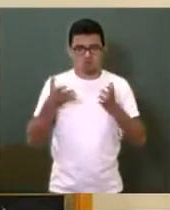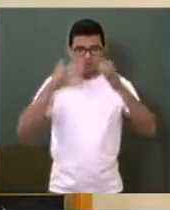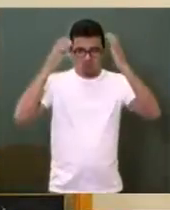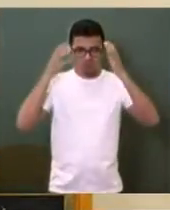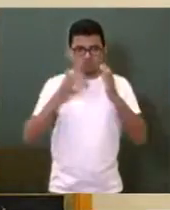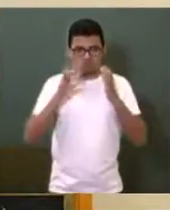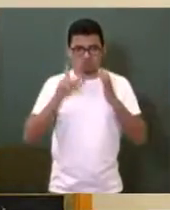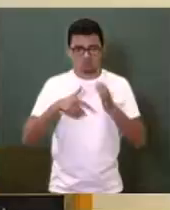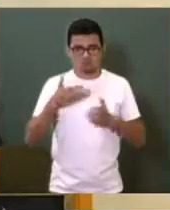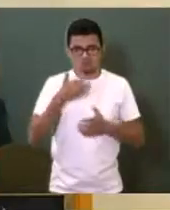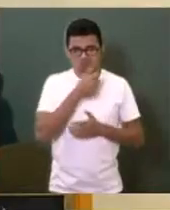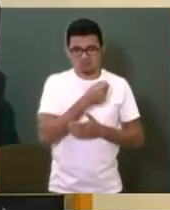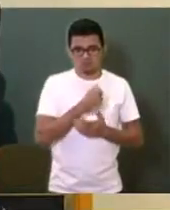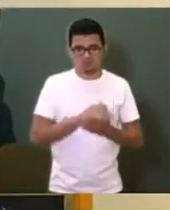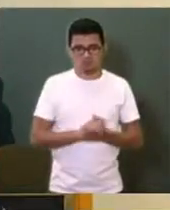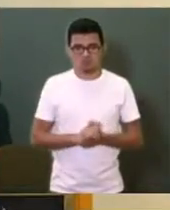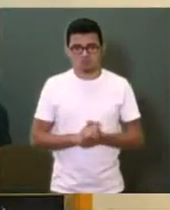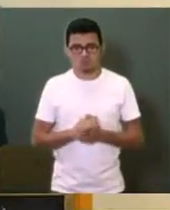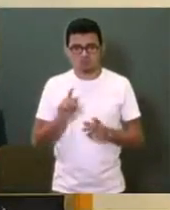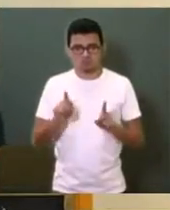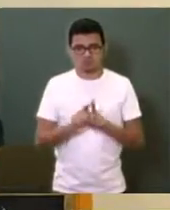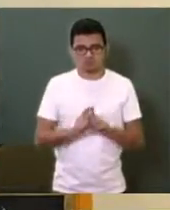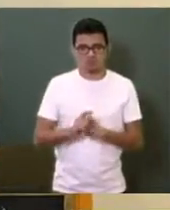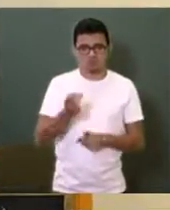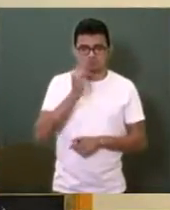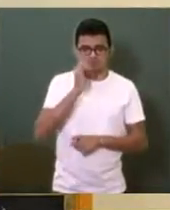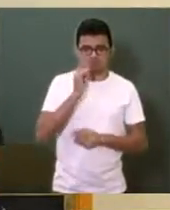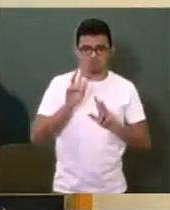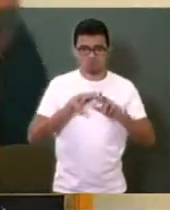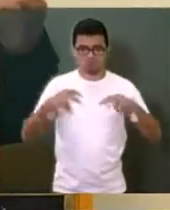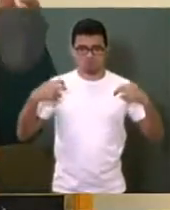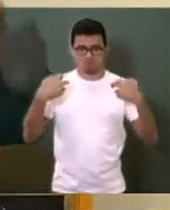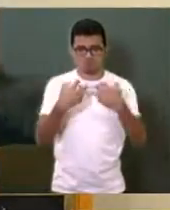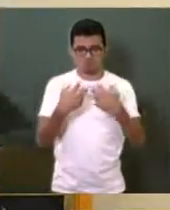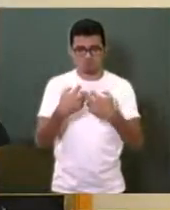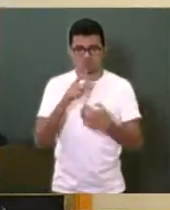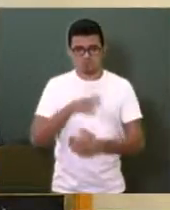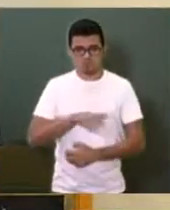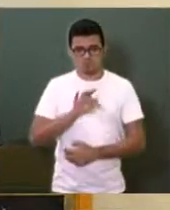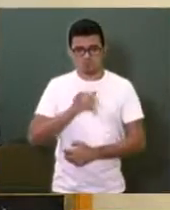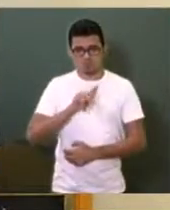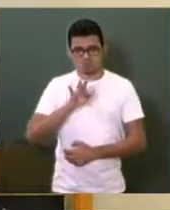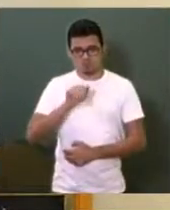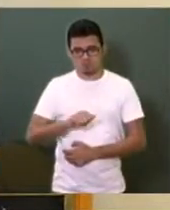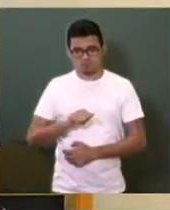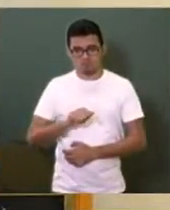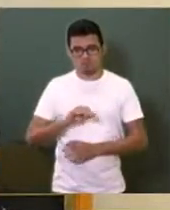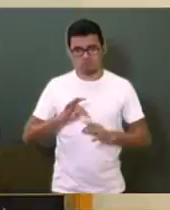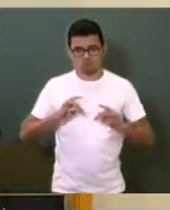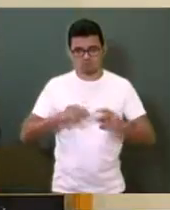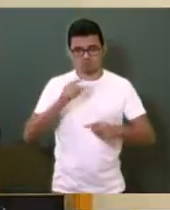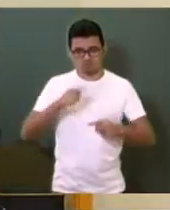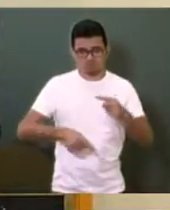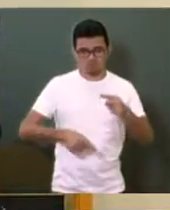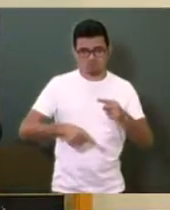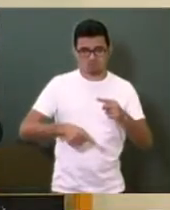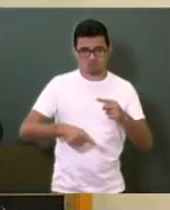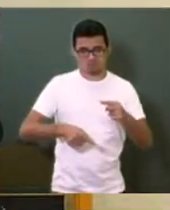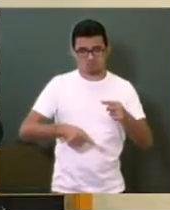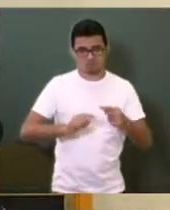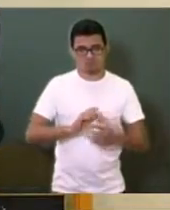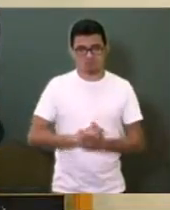sobe mais um minuto bebida no estádio à fifa commenbol tudo proibiu as